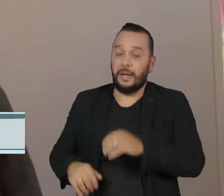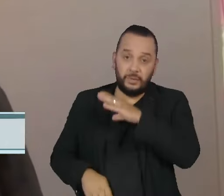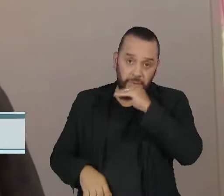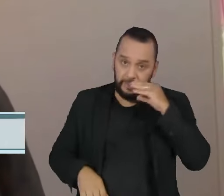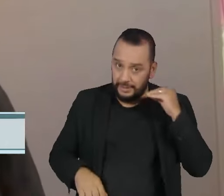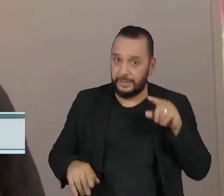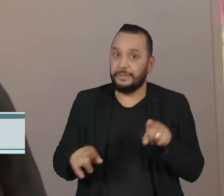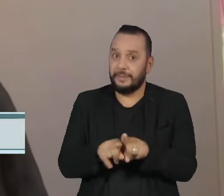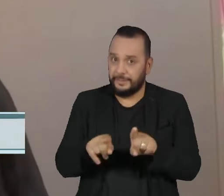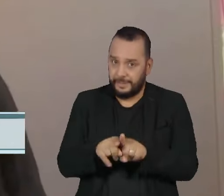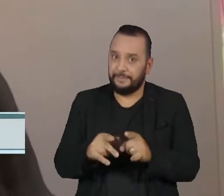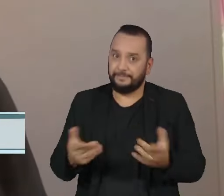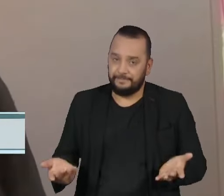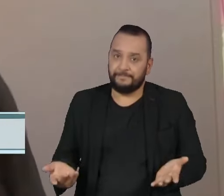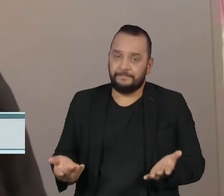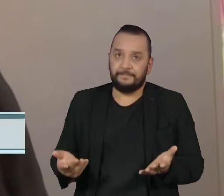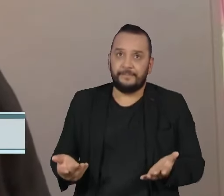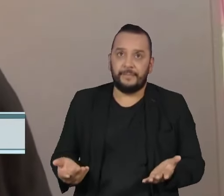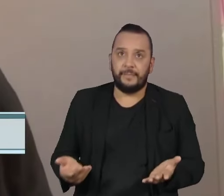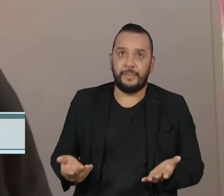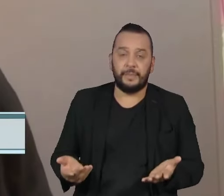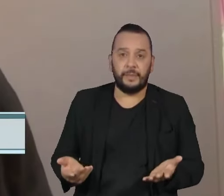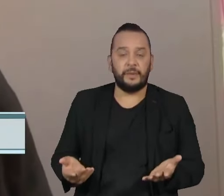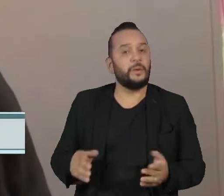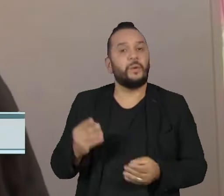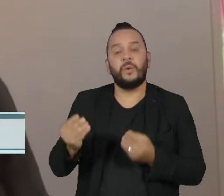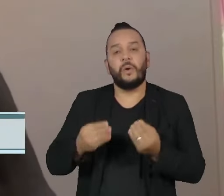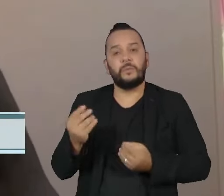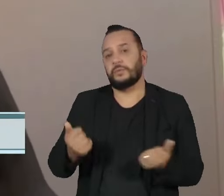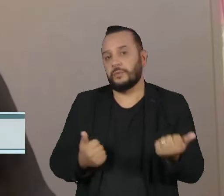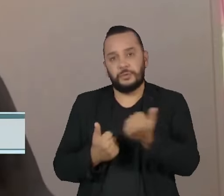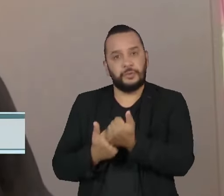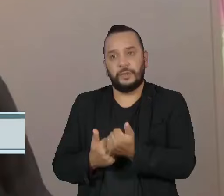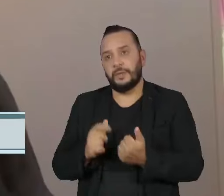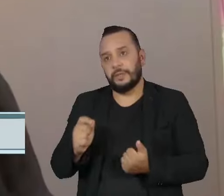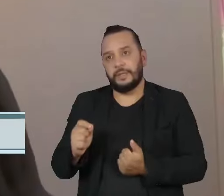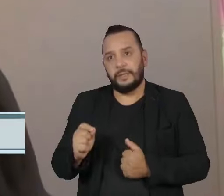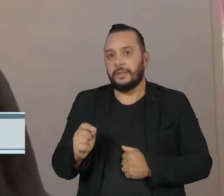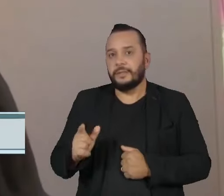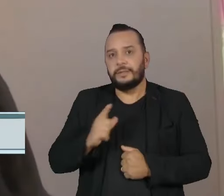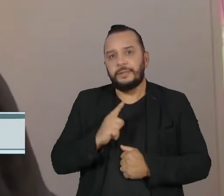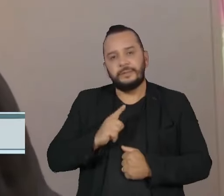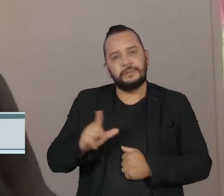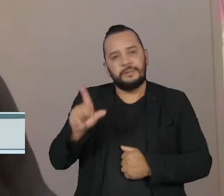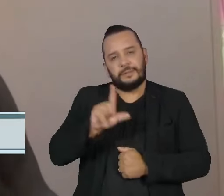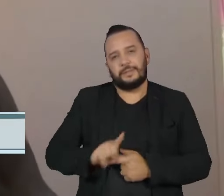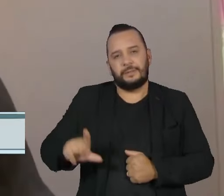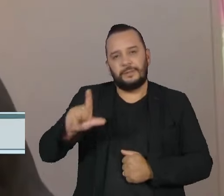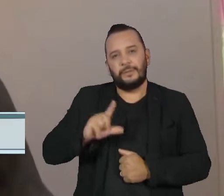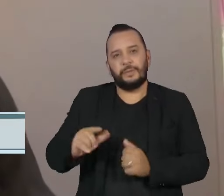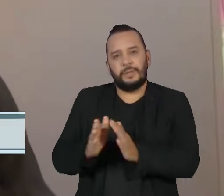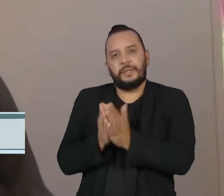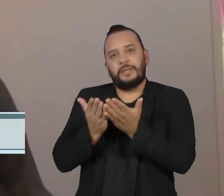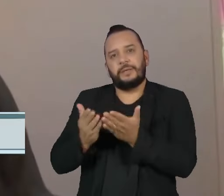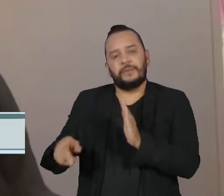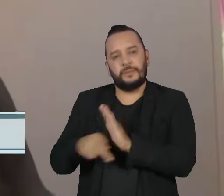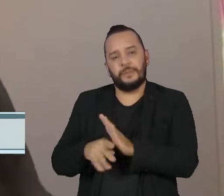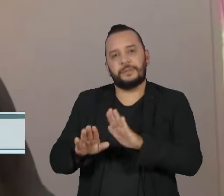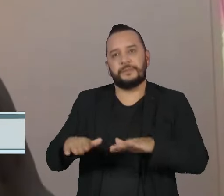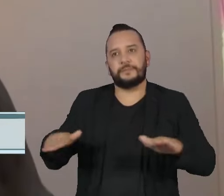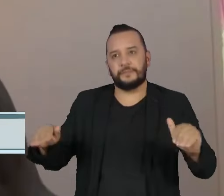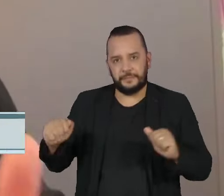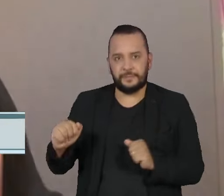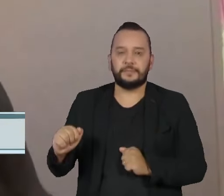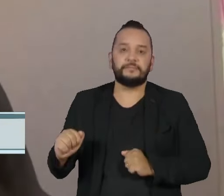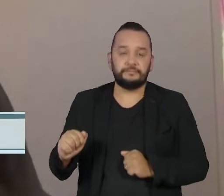também vou falar das pequenas e o que que a gente coloca no lugar né no lugar se coloca literatura livros infantis Aonde a